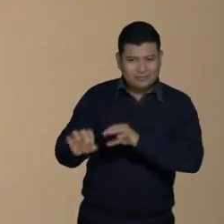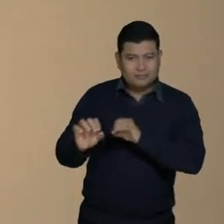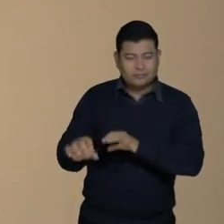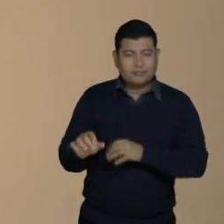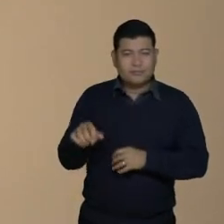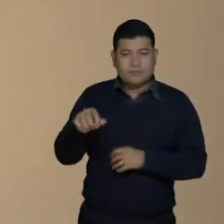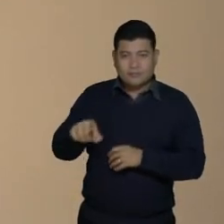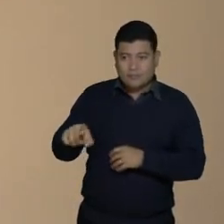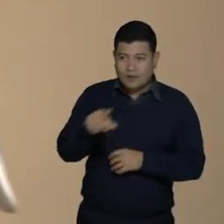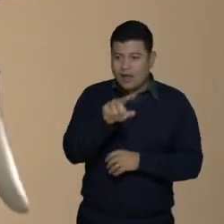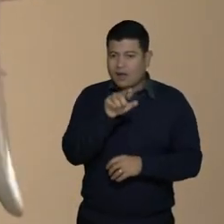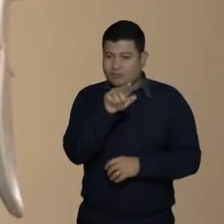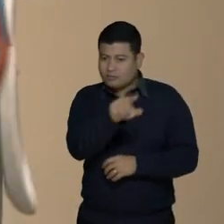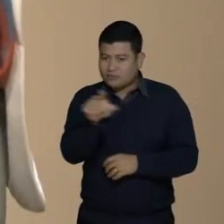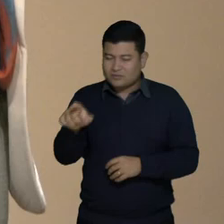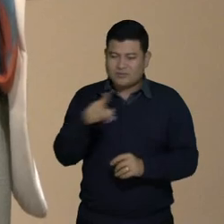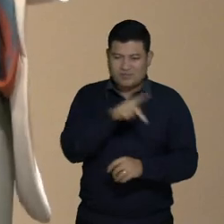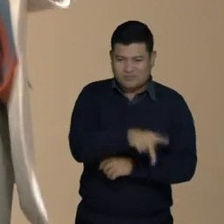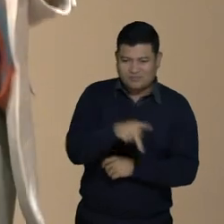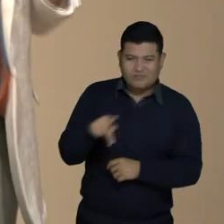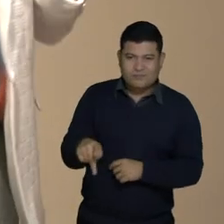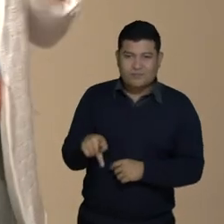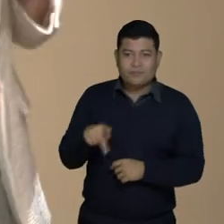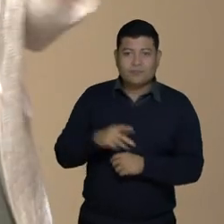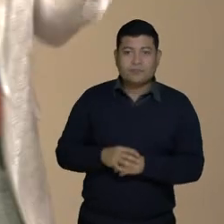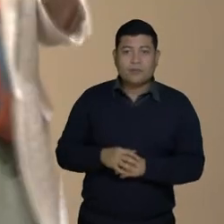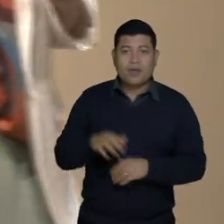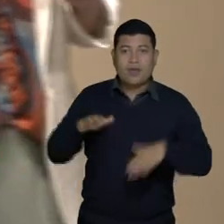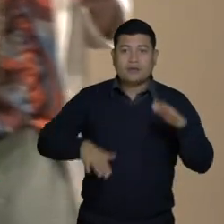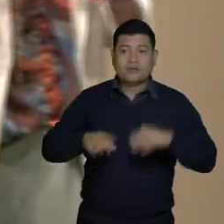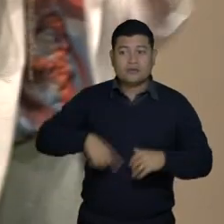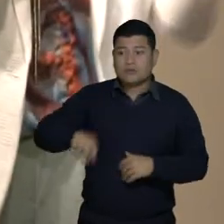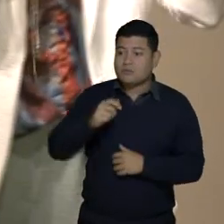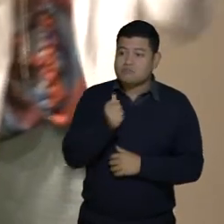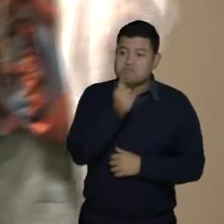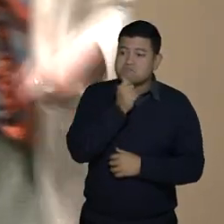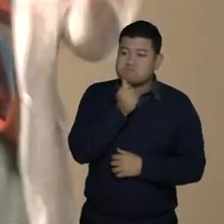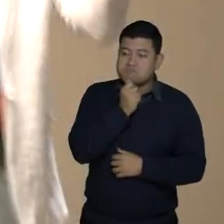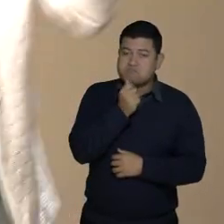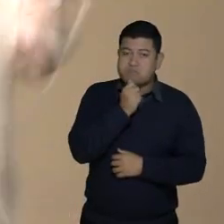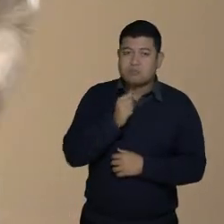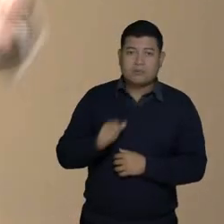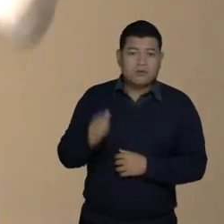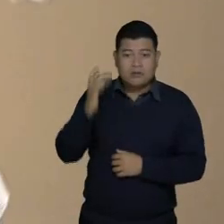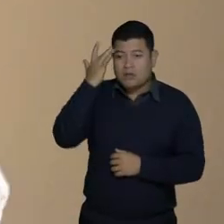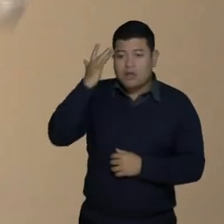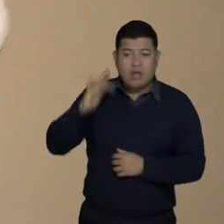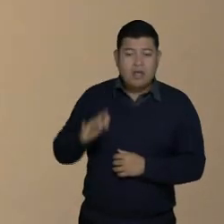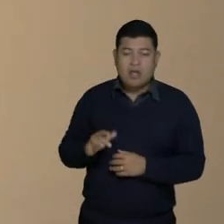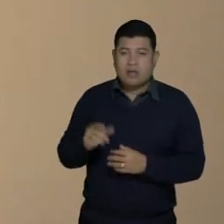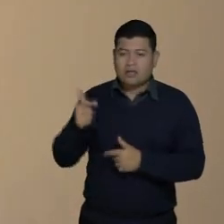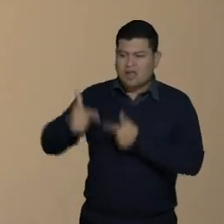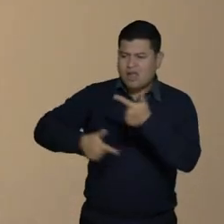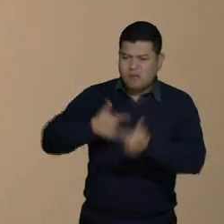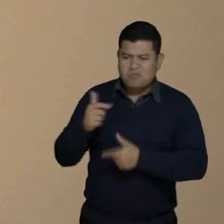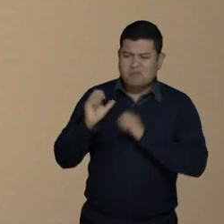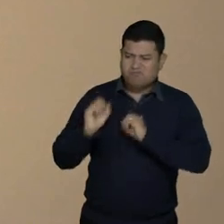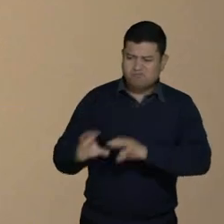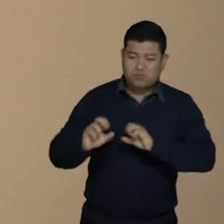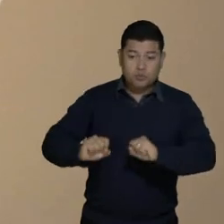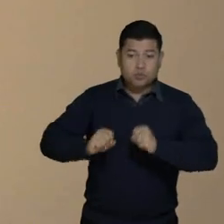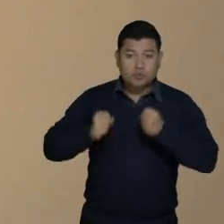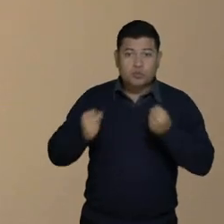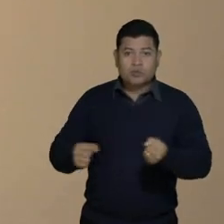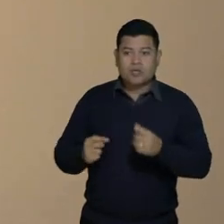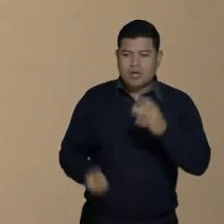aula de vocês professores que às vezes a gente não sabe né trabalha trabalha ensina cria